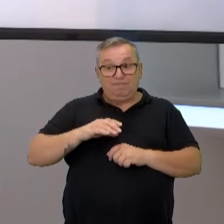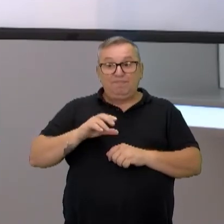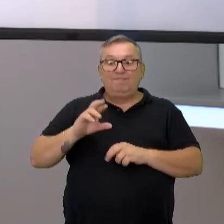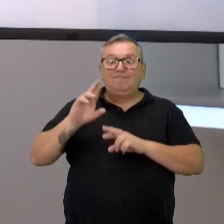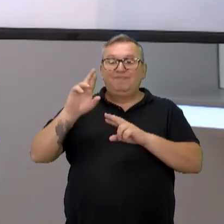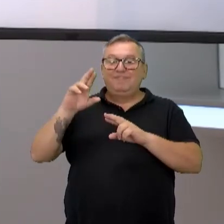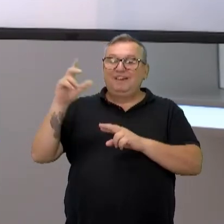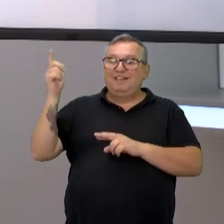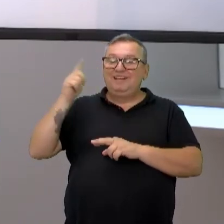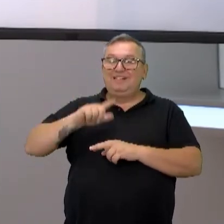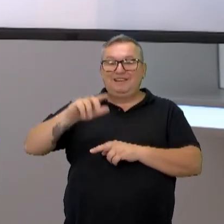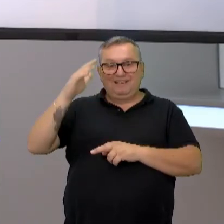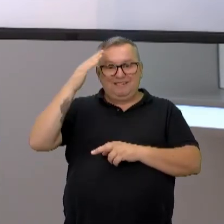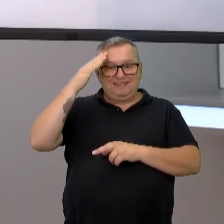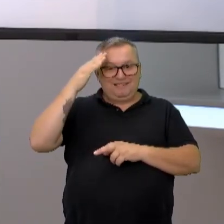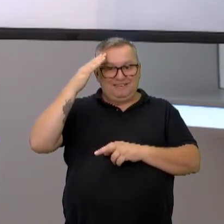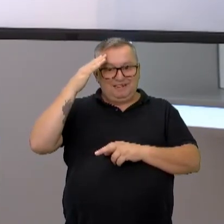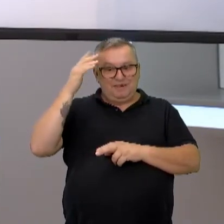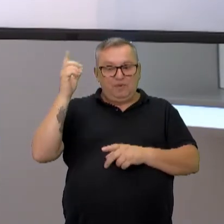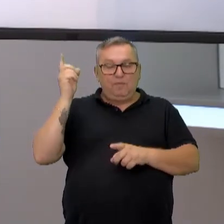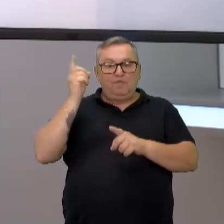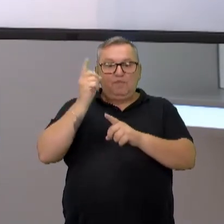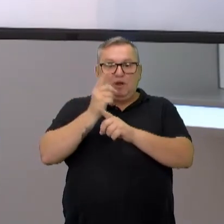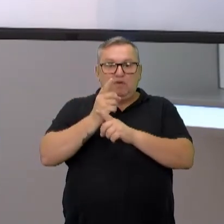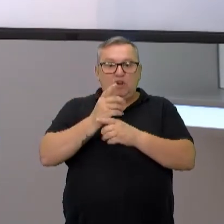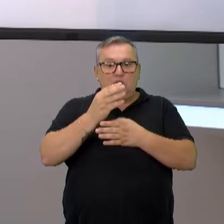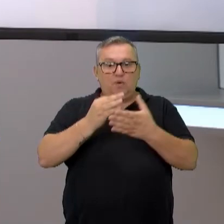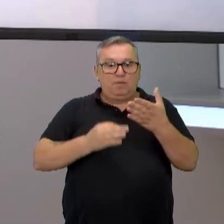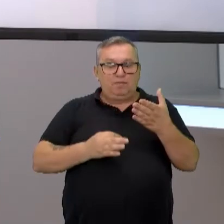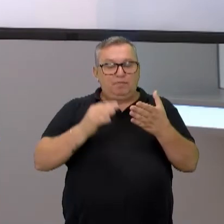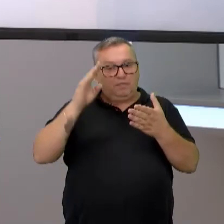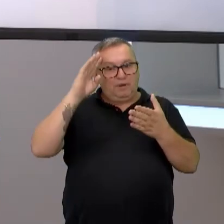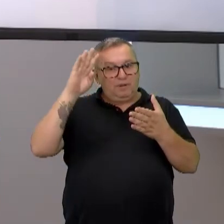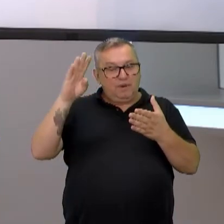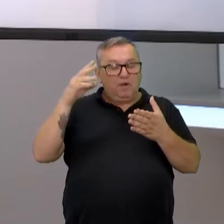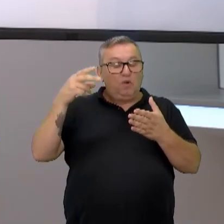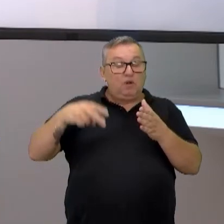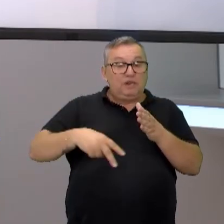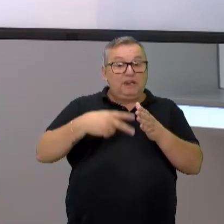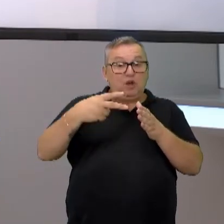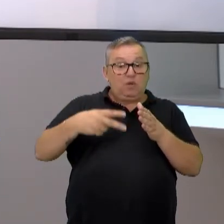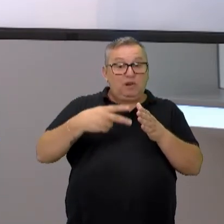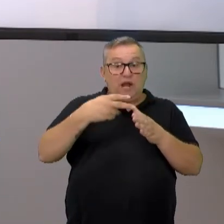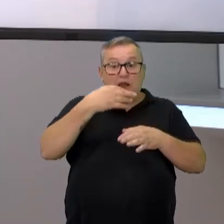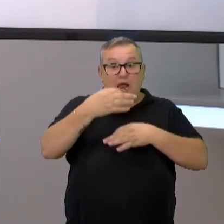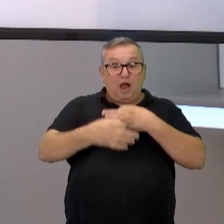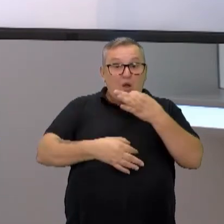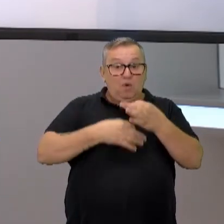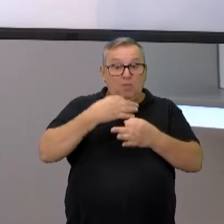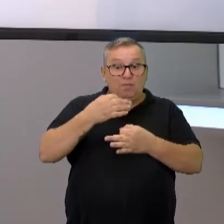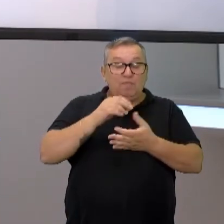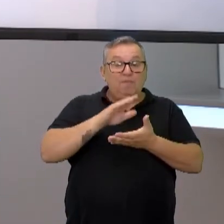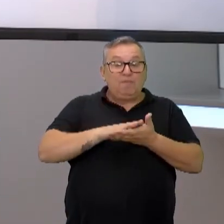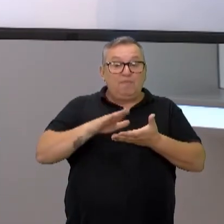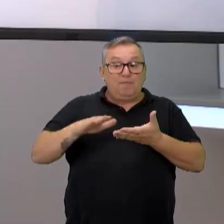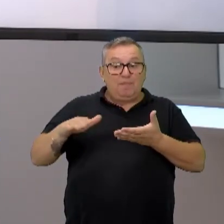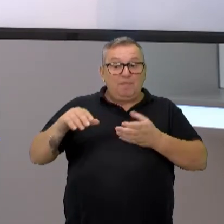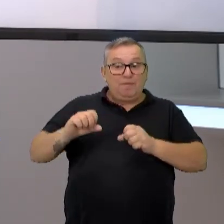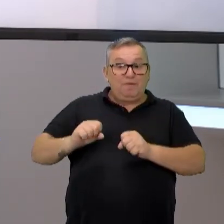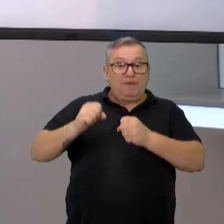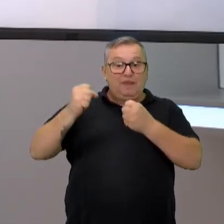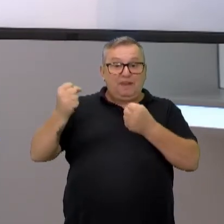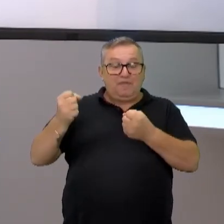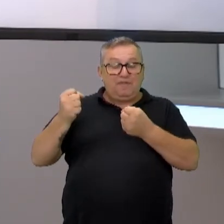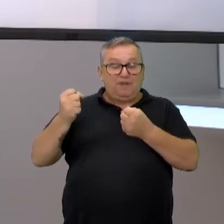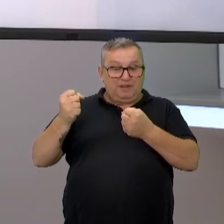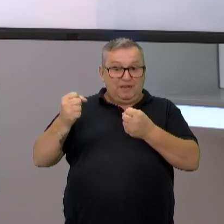tenha entendido, achar aí as partes do texto, parte principal, secundária, argumento, tese, defesa de um ponto